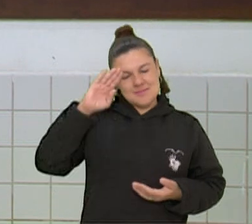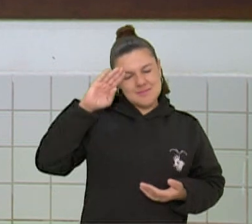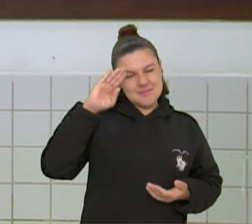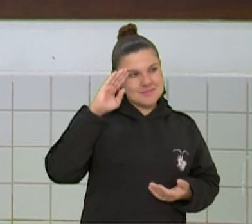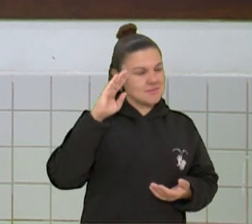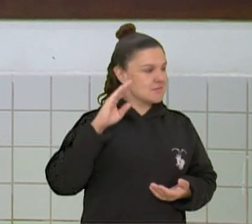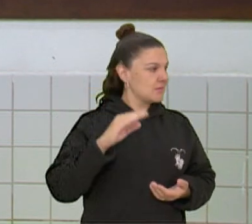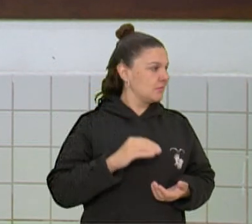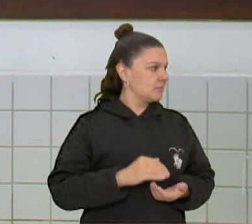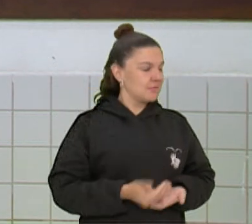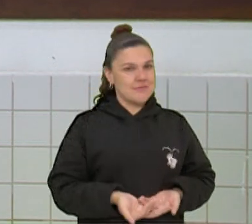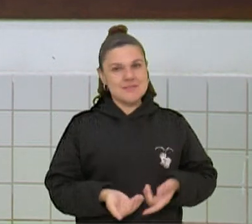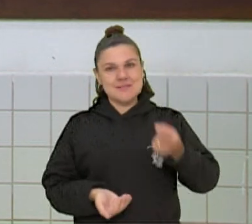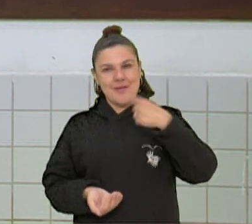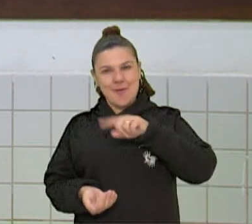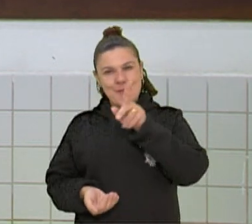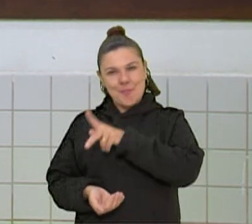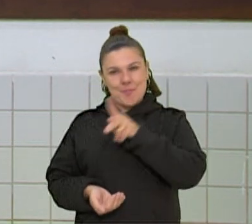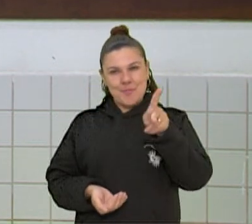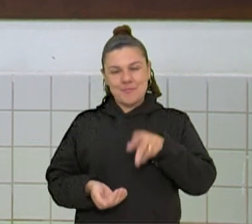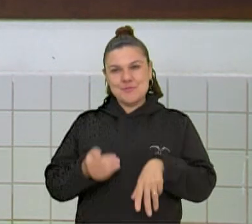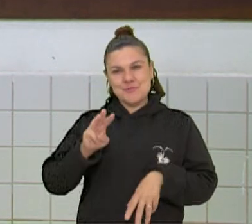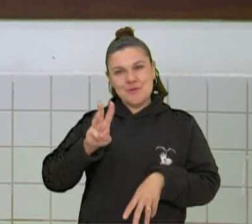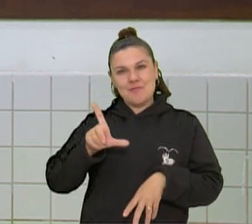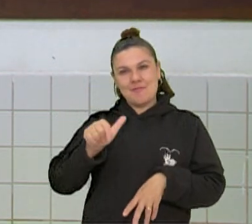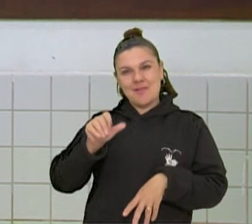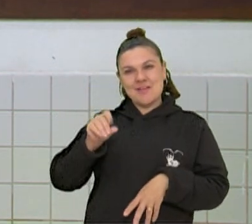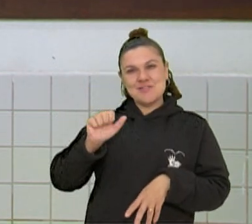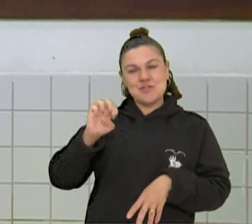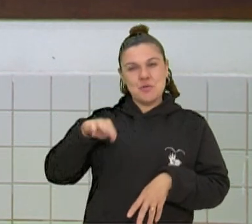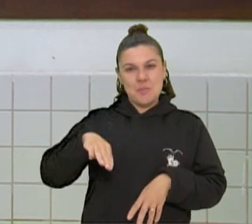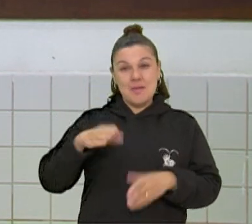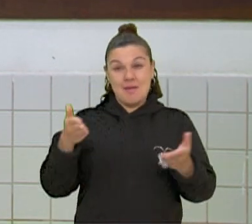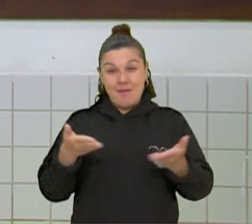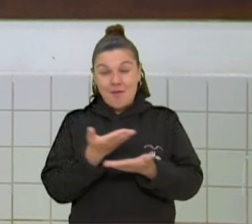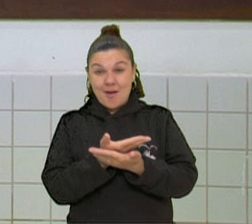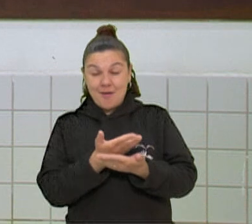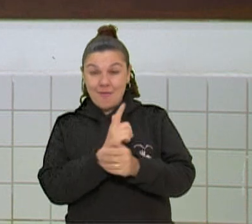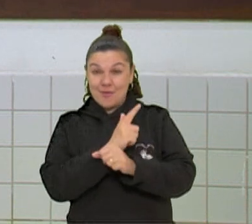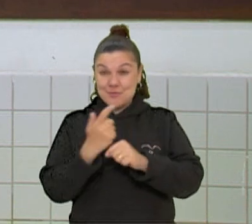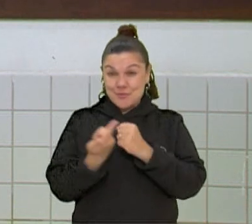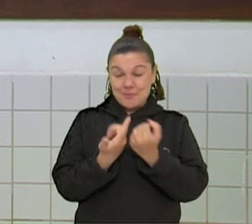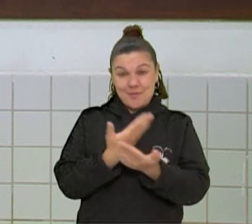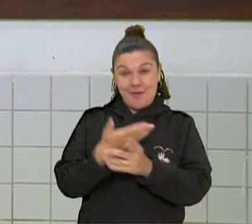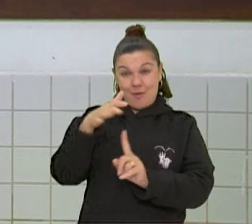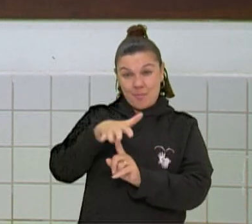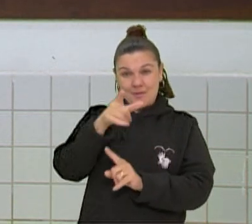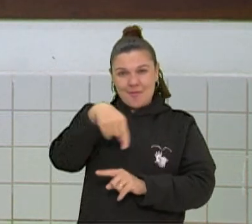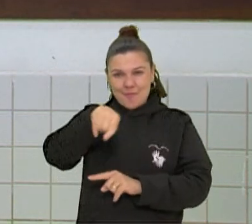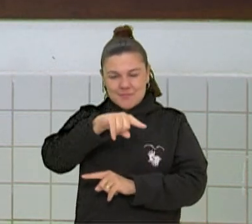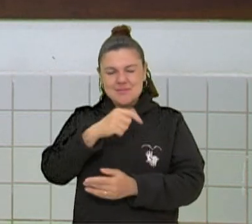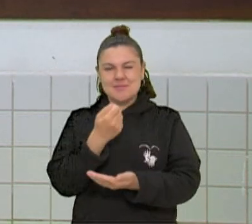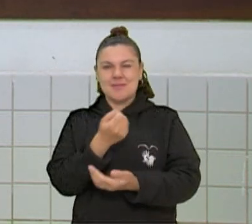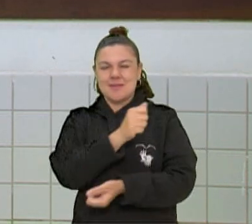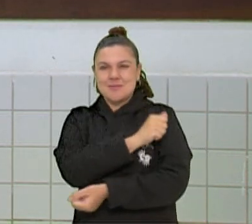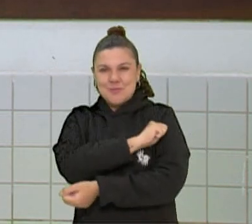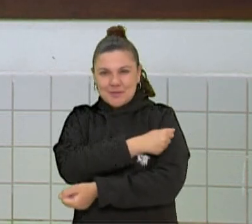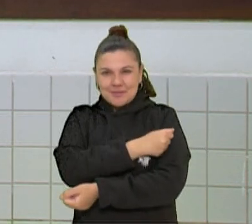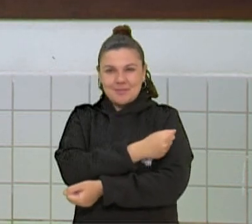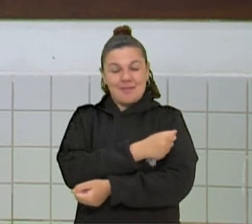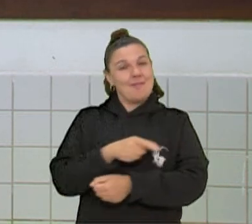Salve, salve galera! Professor Vladimir na área com mais uma aula Paraná de Geografia para você do 8º ano do ensino